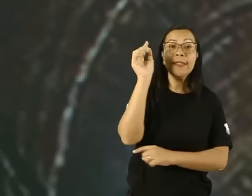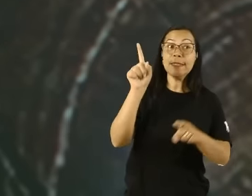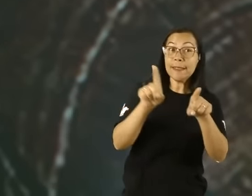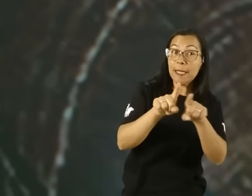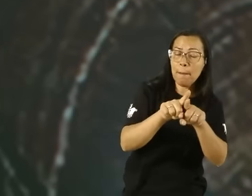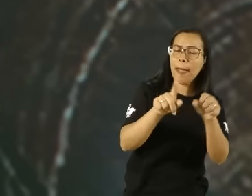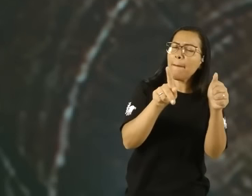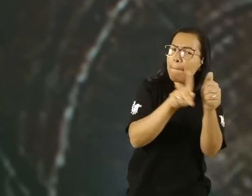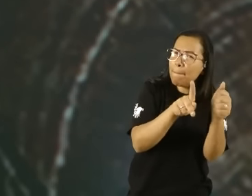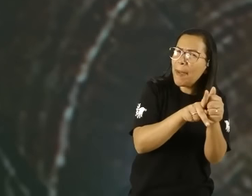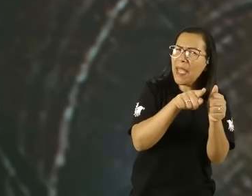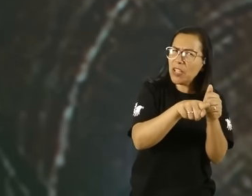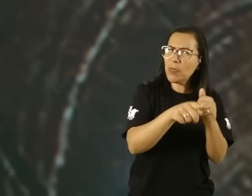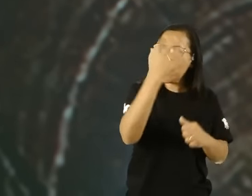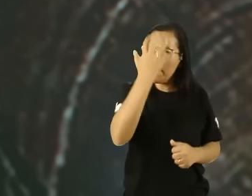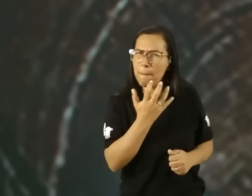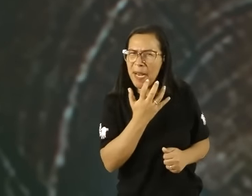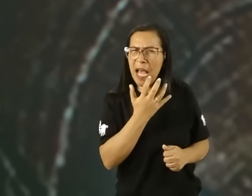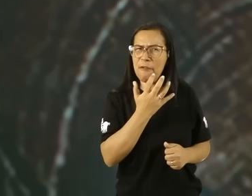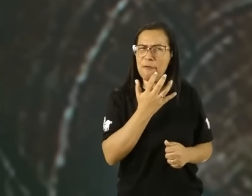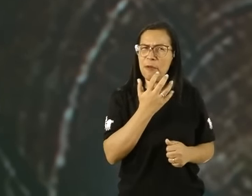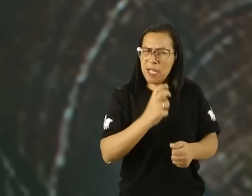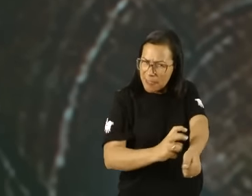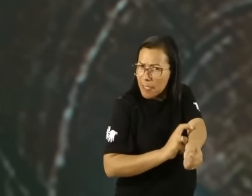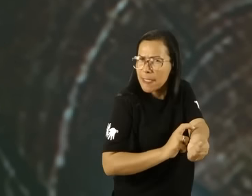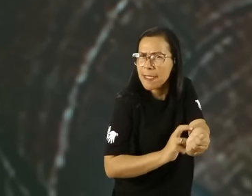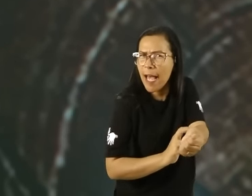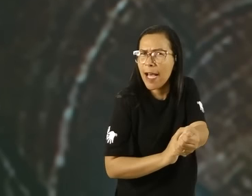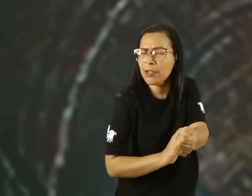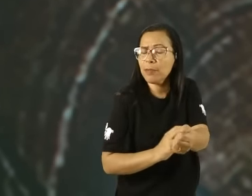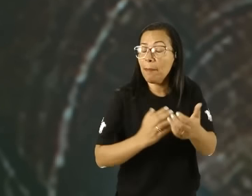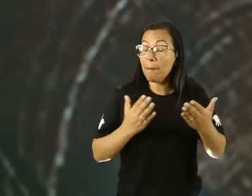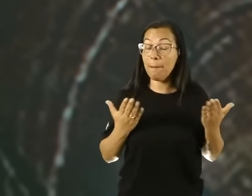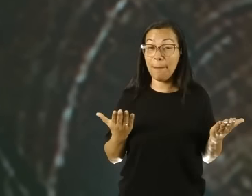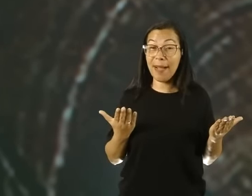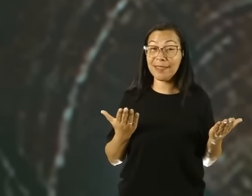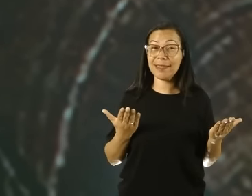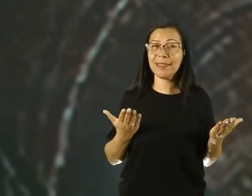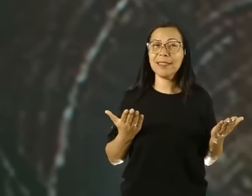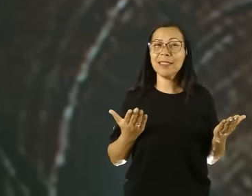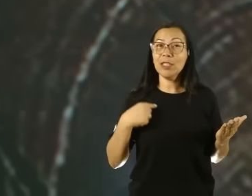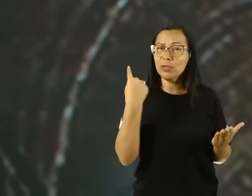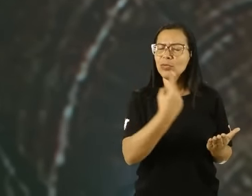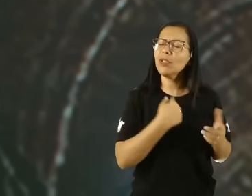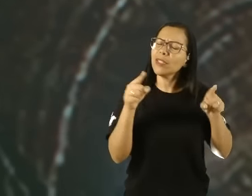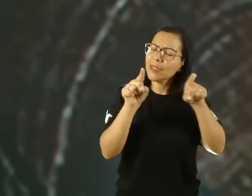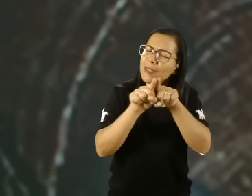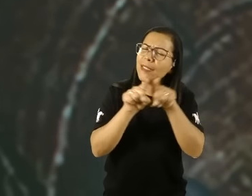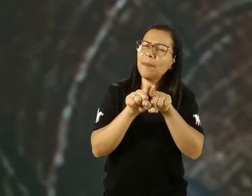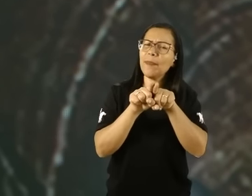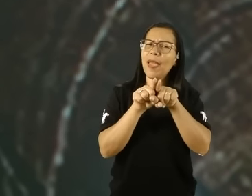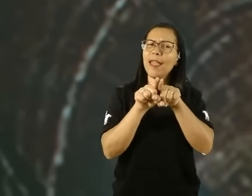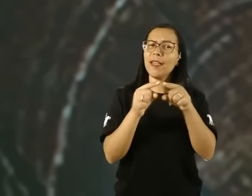seu mestre crucificado, humilhado, e você é o segundo pelotão, matando o cabeça.